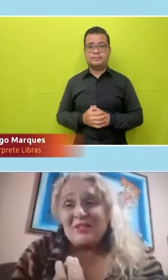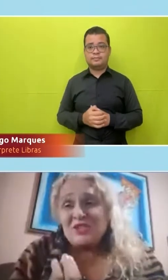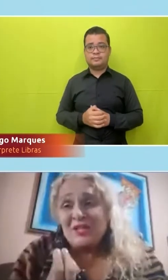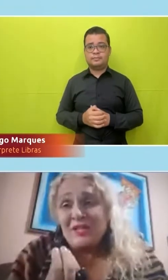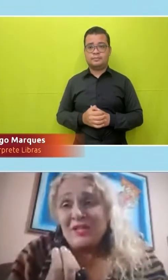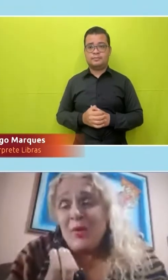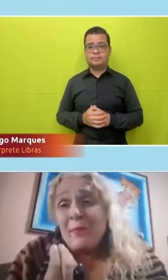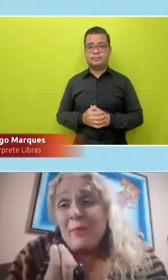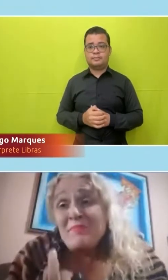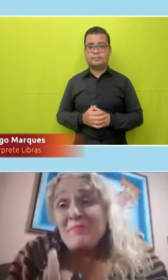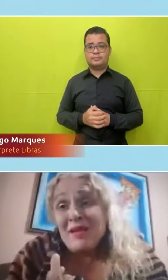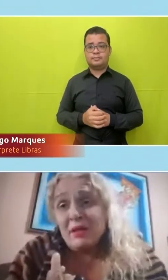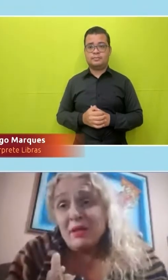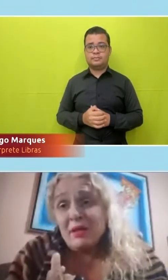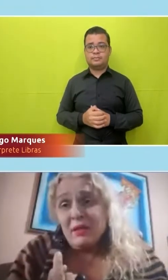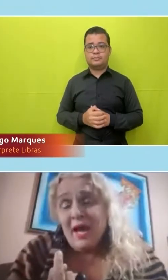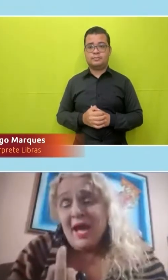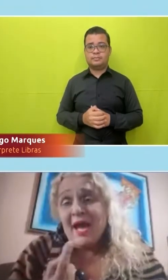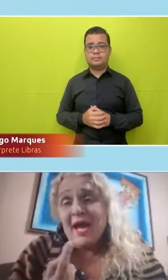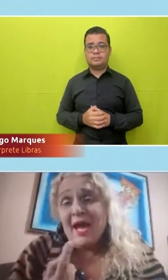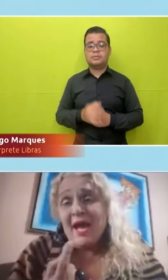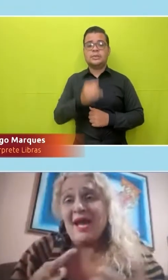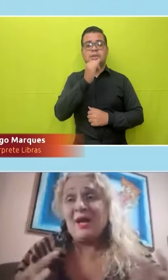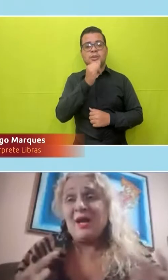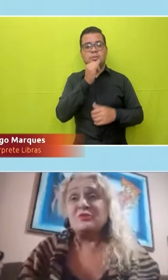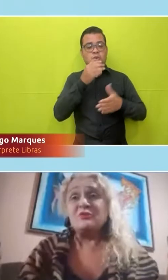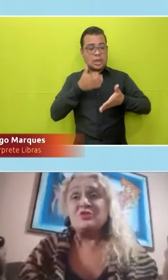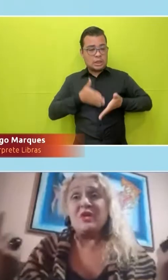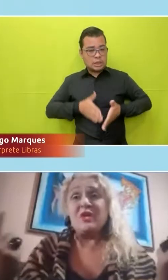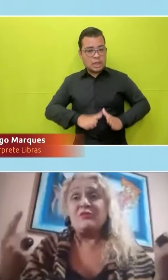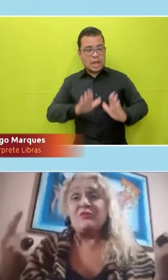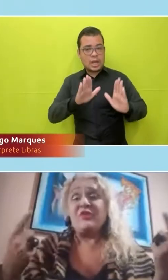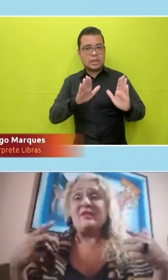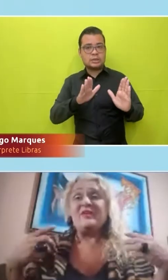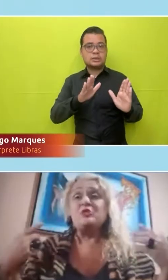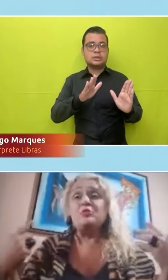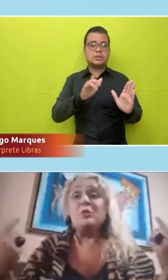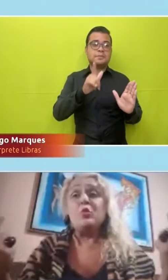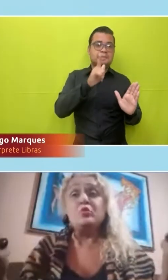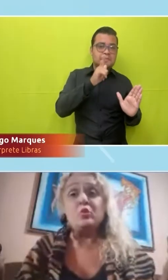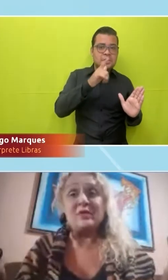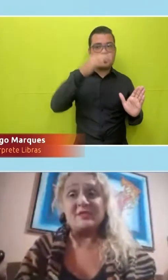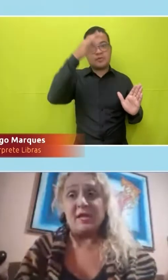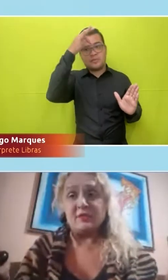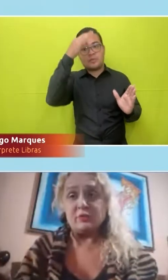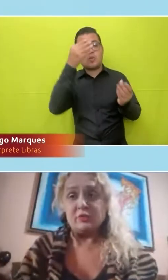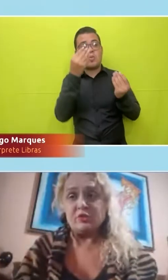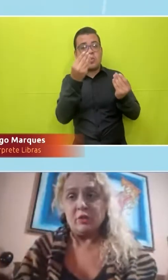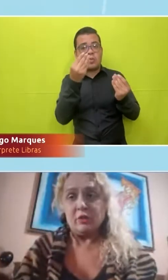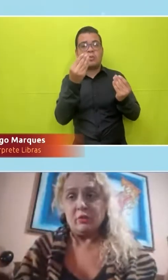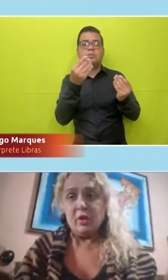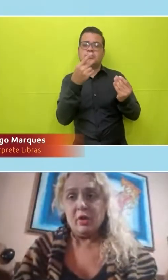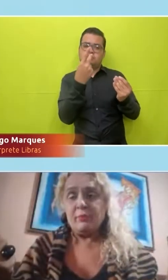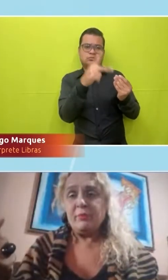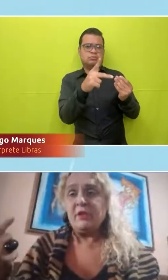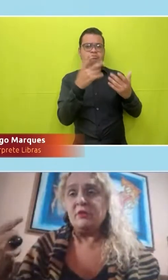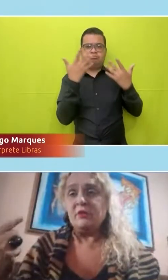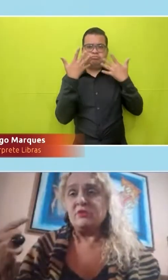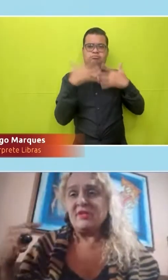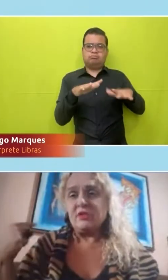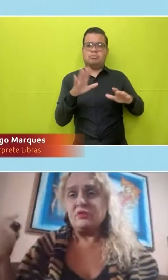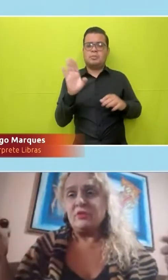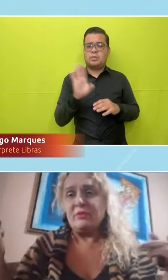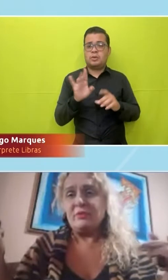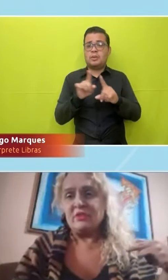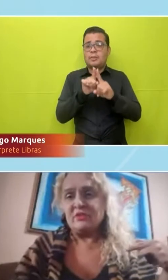A identidade genital é a primeira. A construção de gênero vem através de uma cultura das relações de gênero.